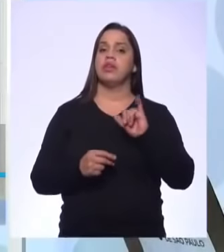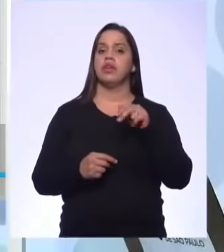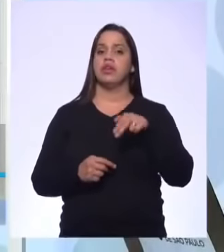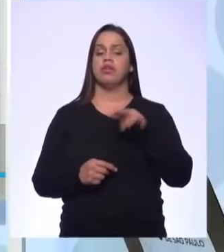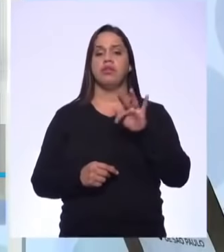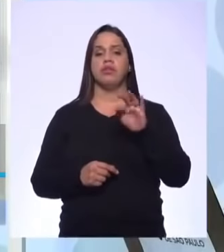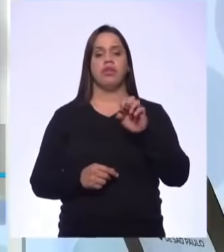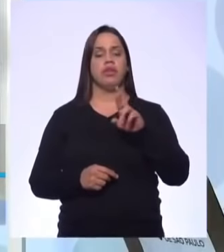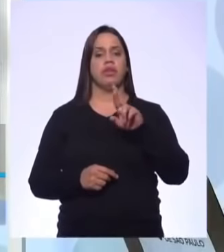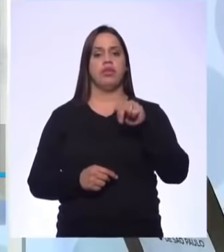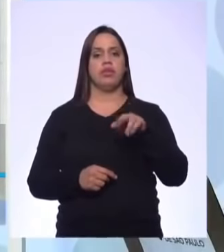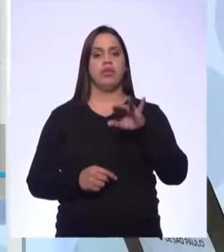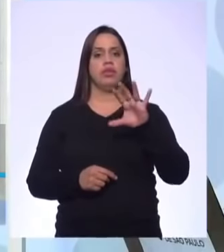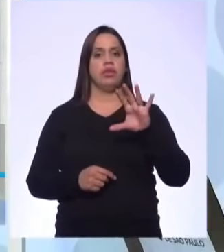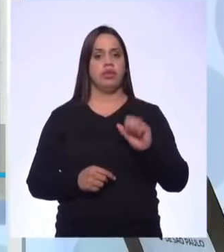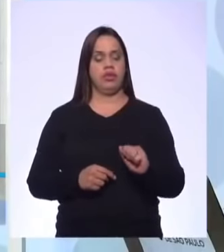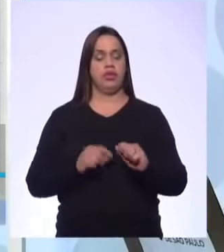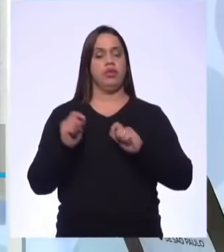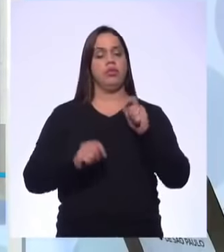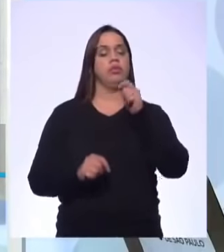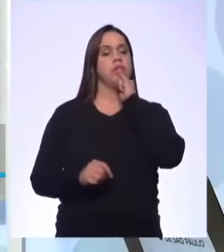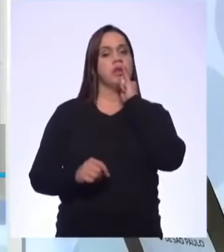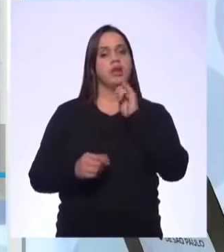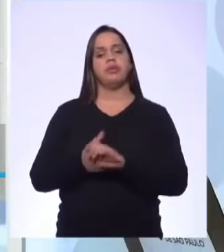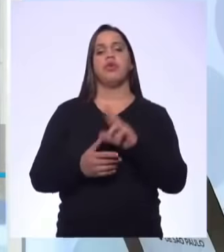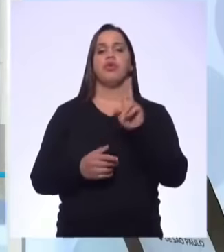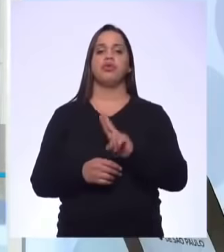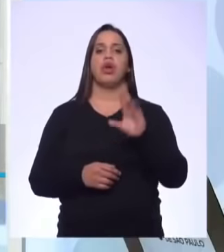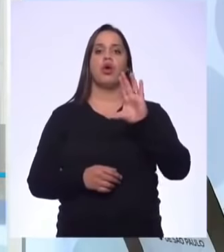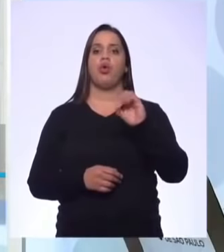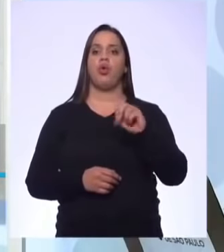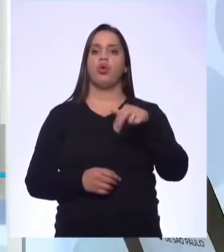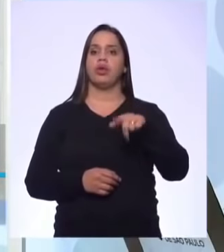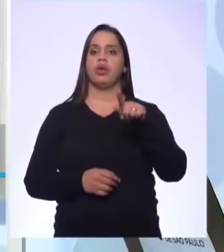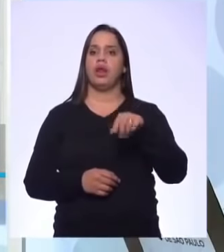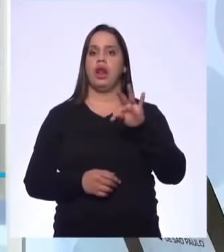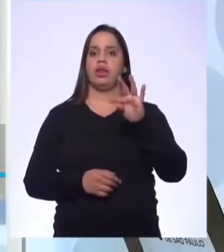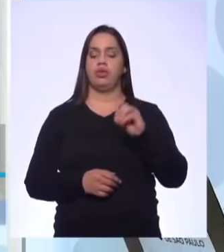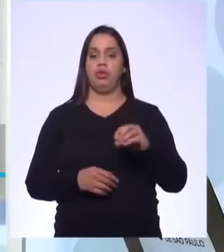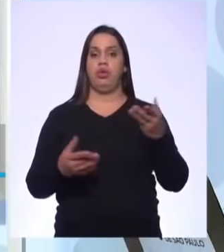tá? Por exemplo, nós vamos usar o cognato, tá? Aqui eu conheço